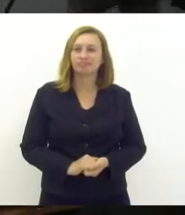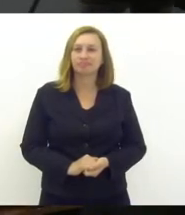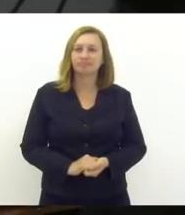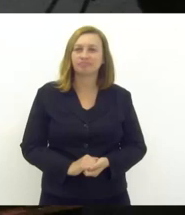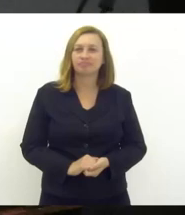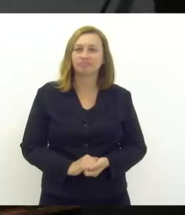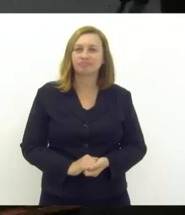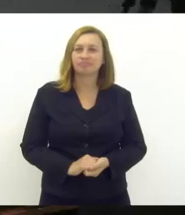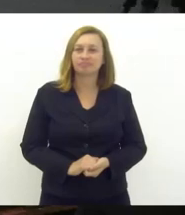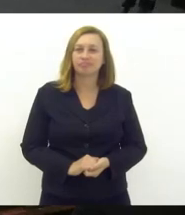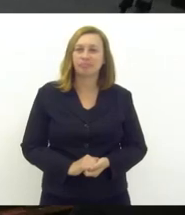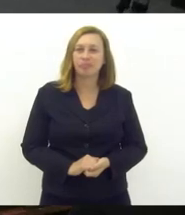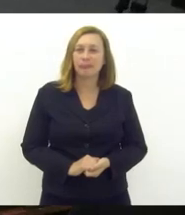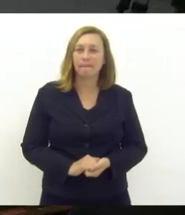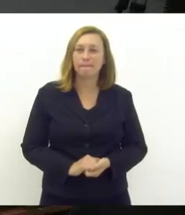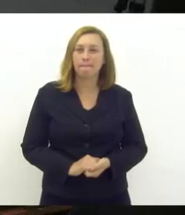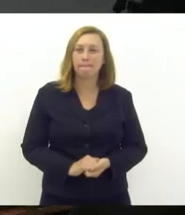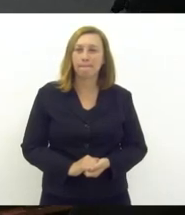Janeiro